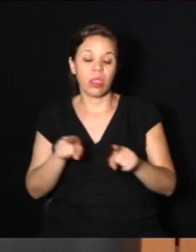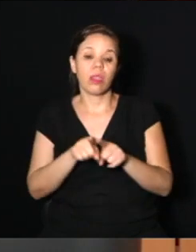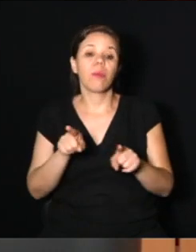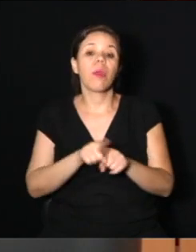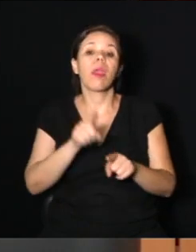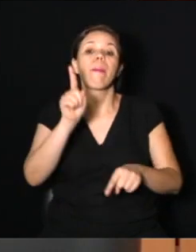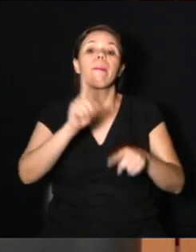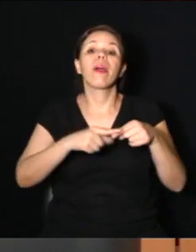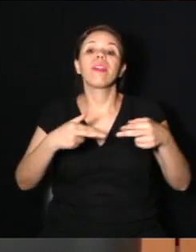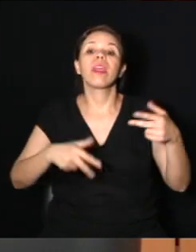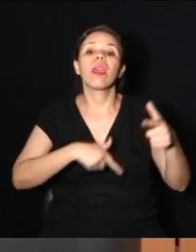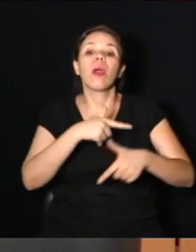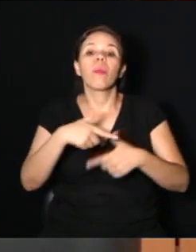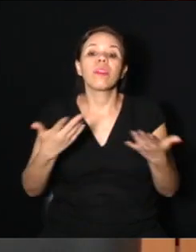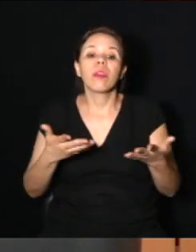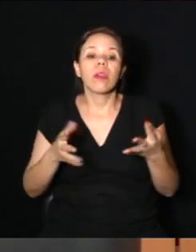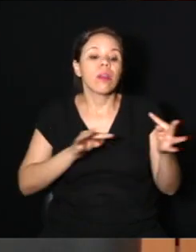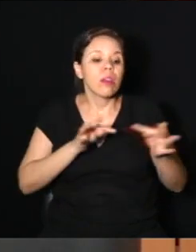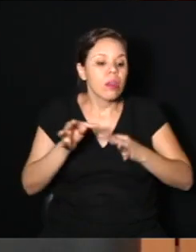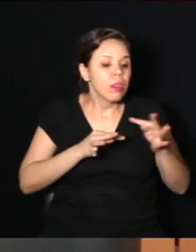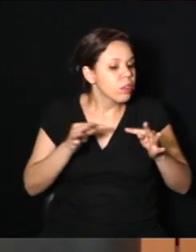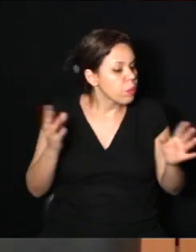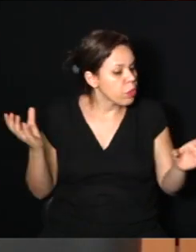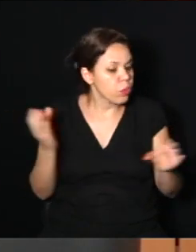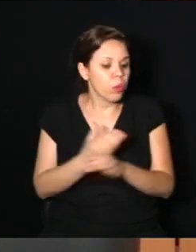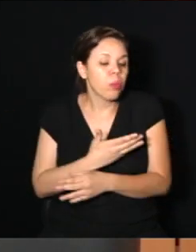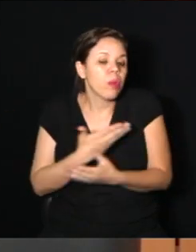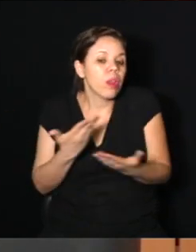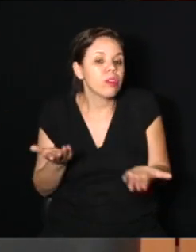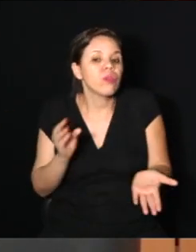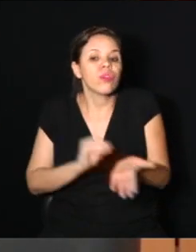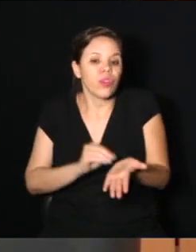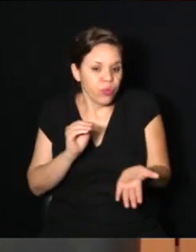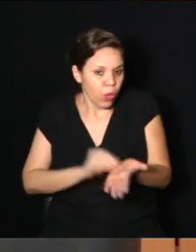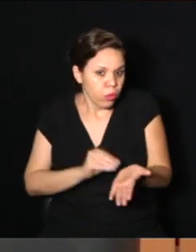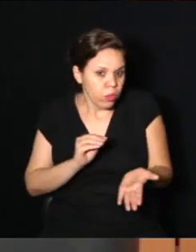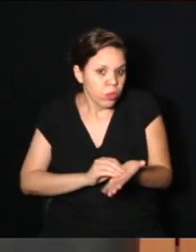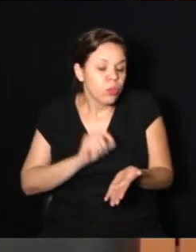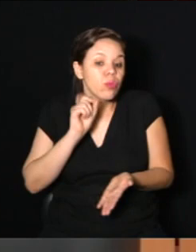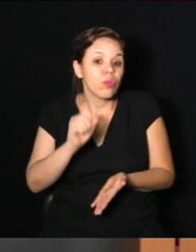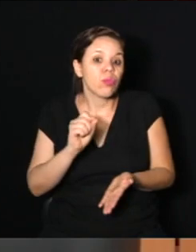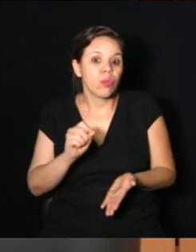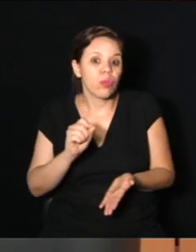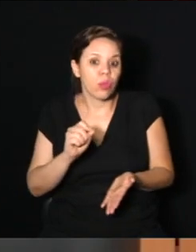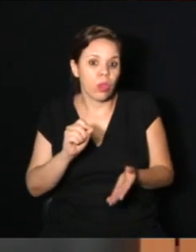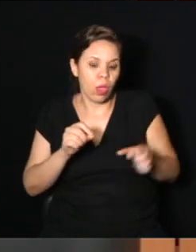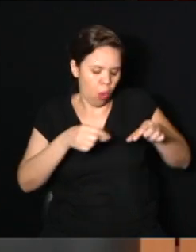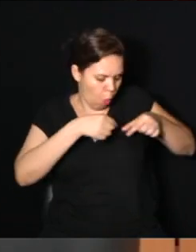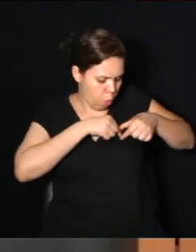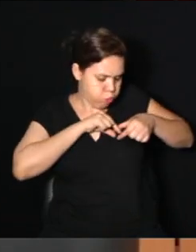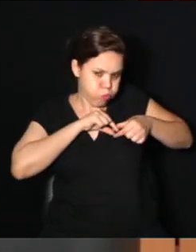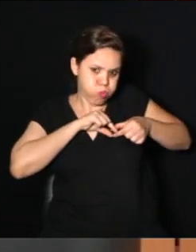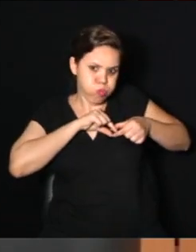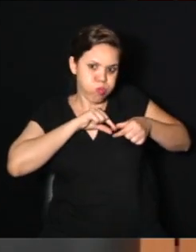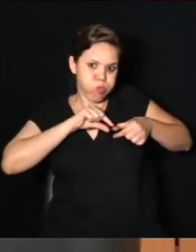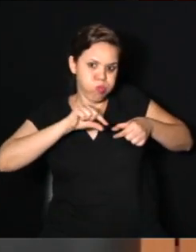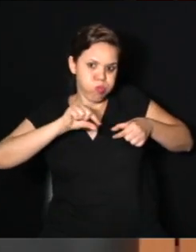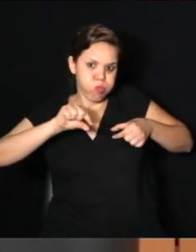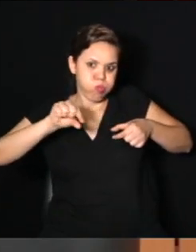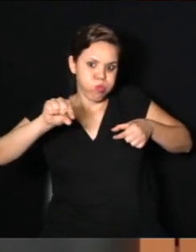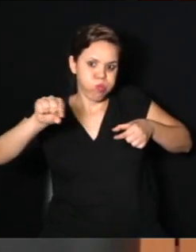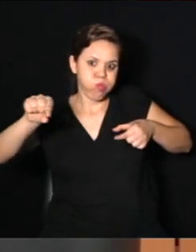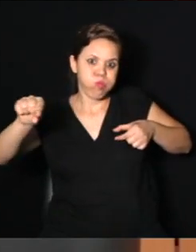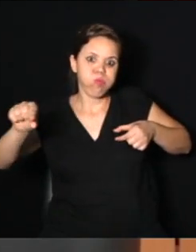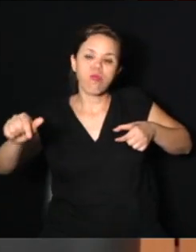insumos e do tratamento em si. Está faltando, por exemplo, sonda e outros remédios,